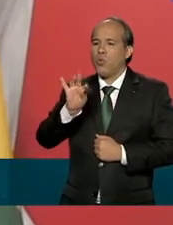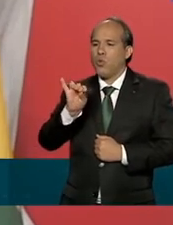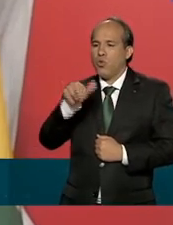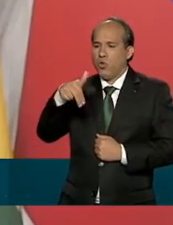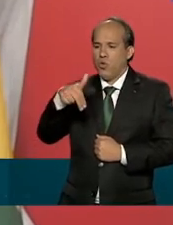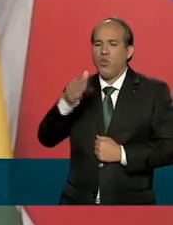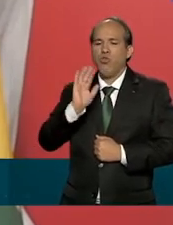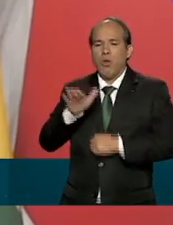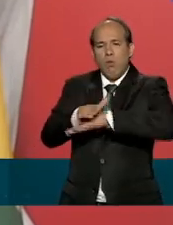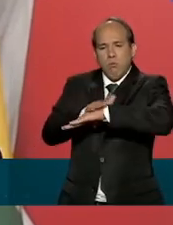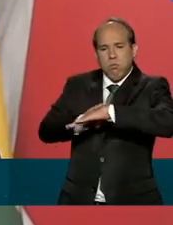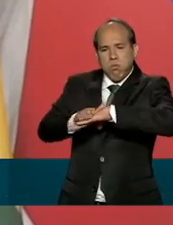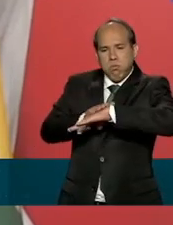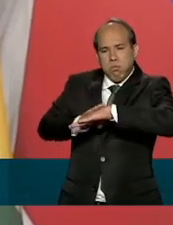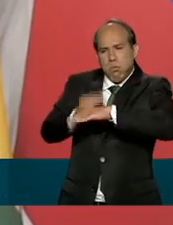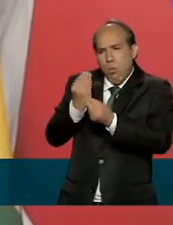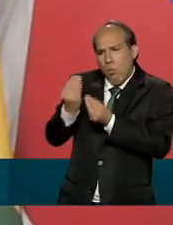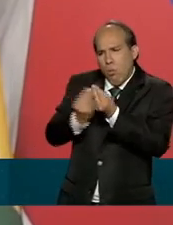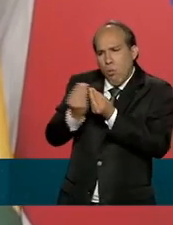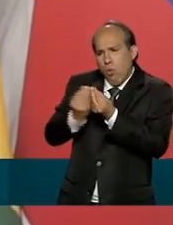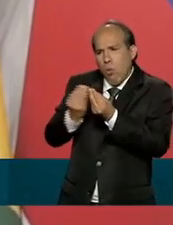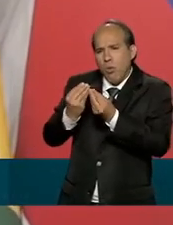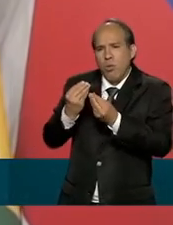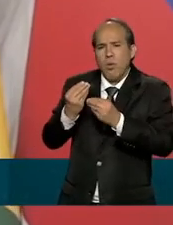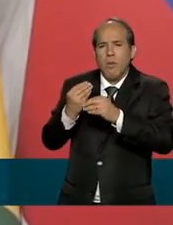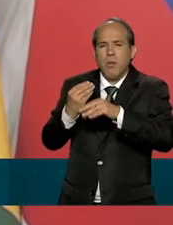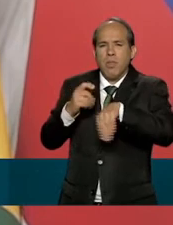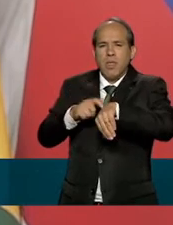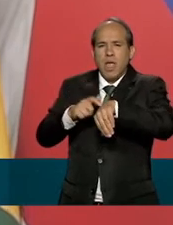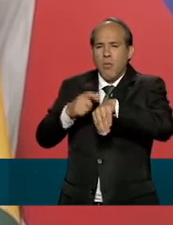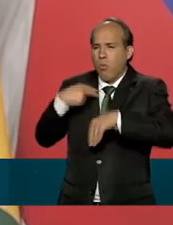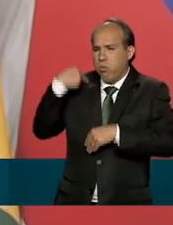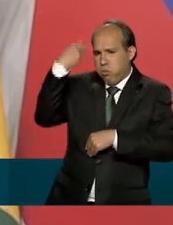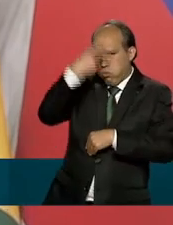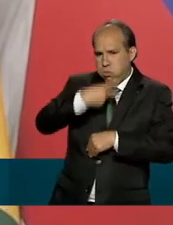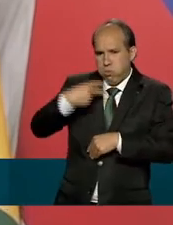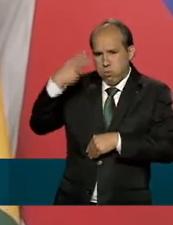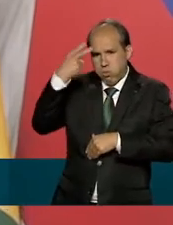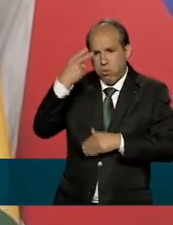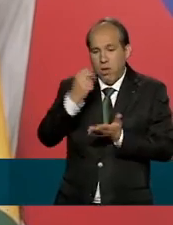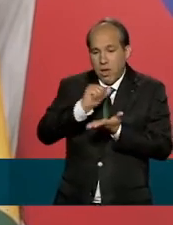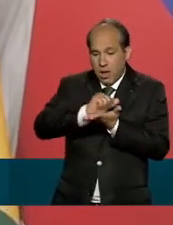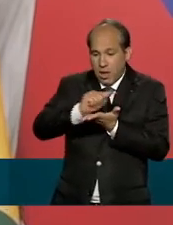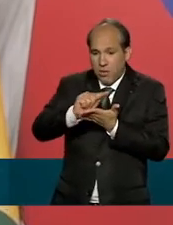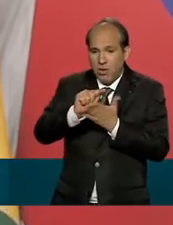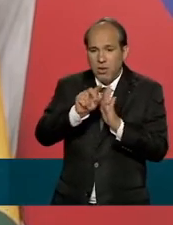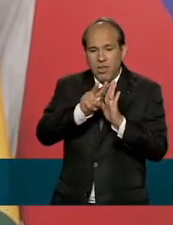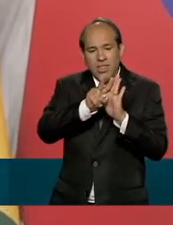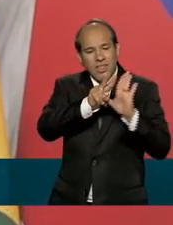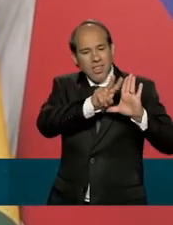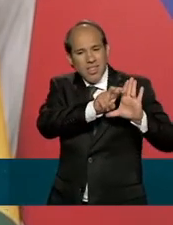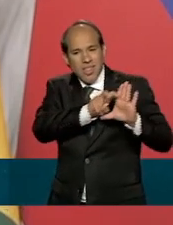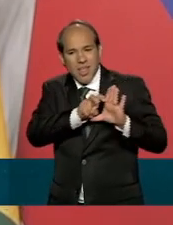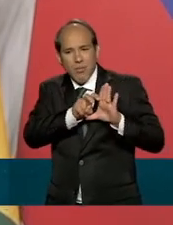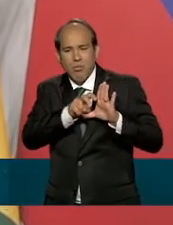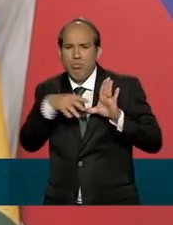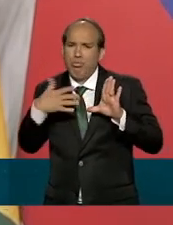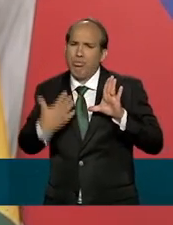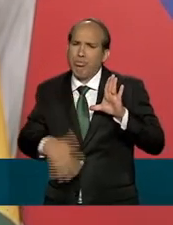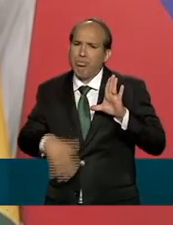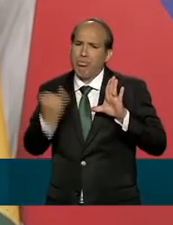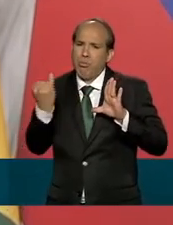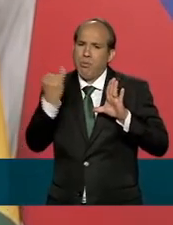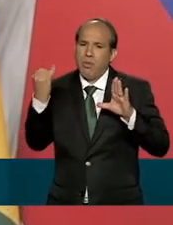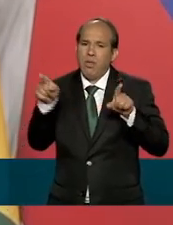conversamos por quase 2 horas, uma agenda bastante profícua e de amplo